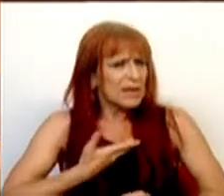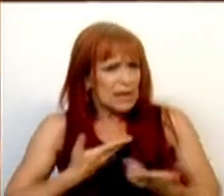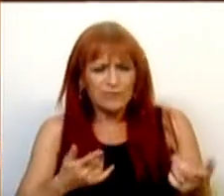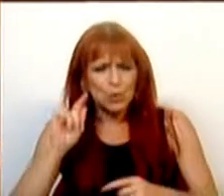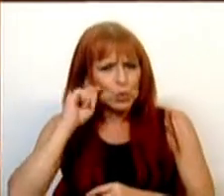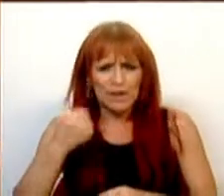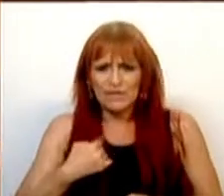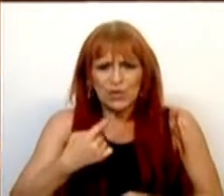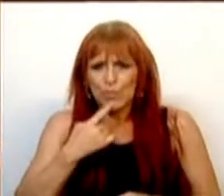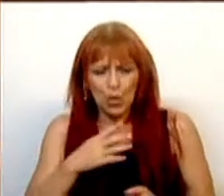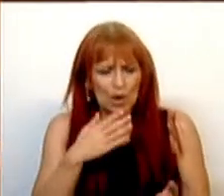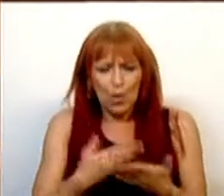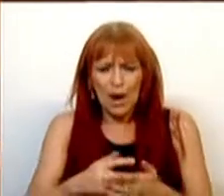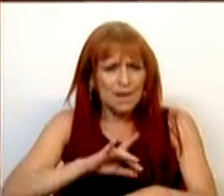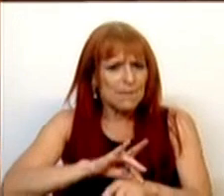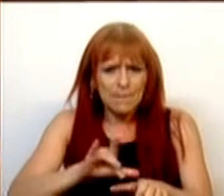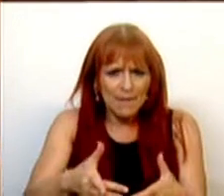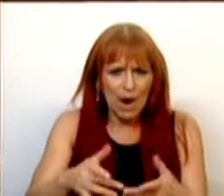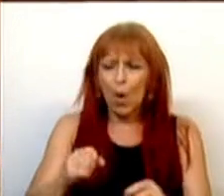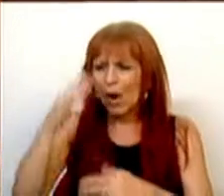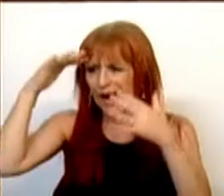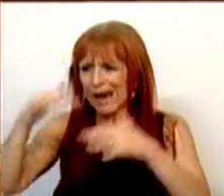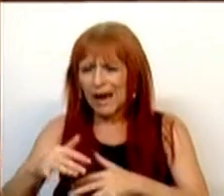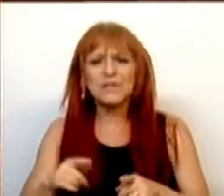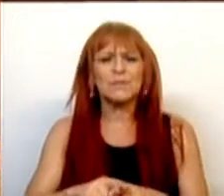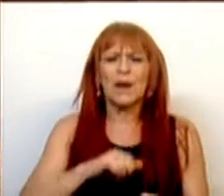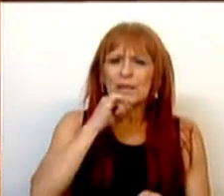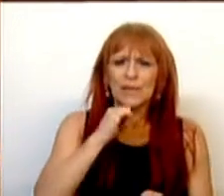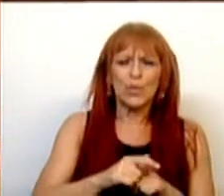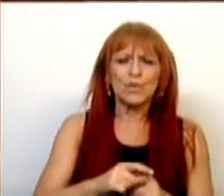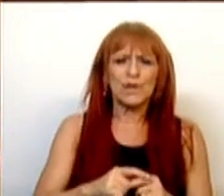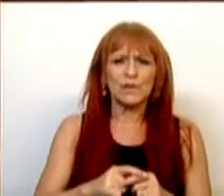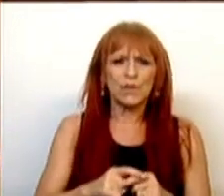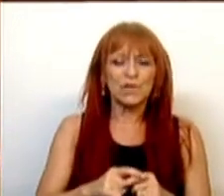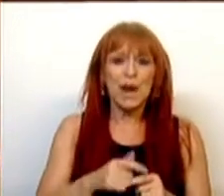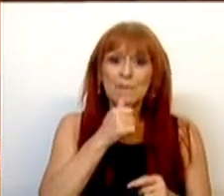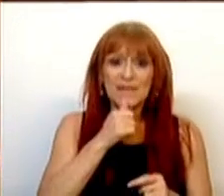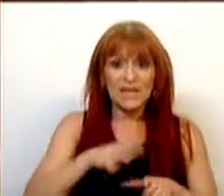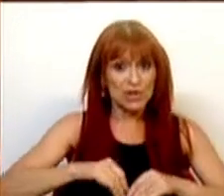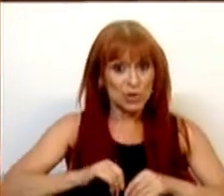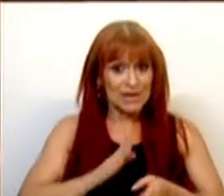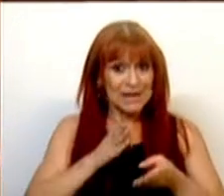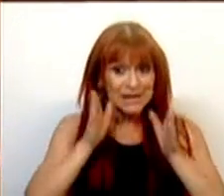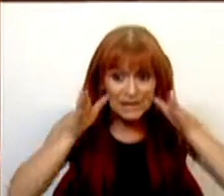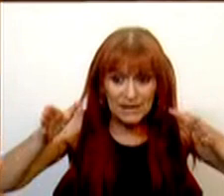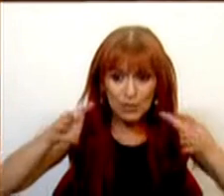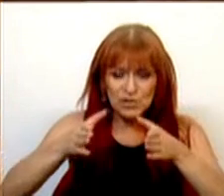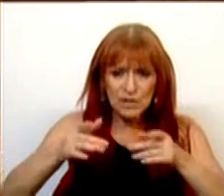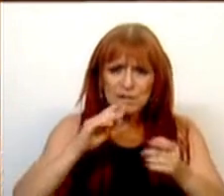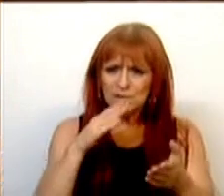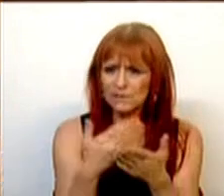um déficit excessivo, perante uma pandemia ou uma guerra, foram sempre adotadas as medidas direcionadas